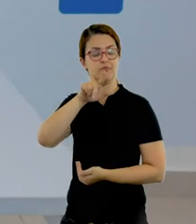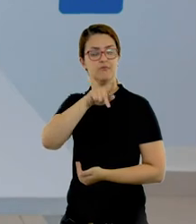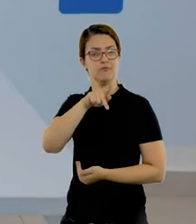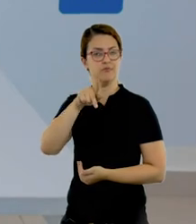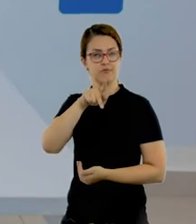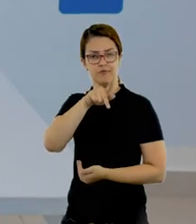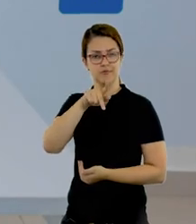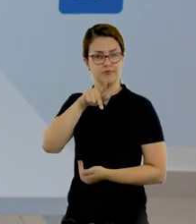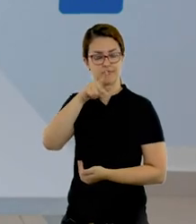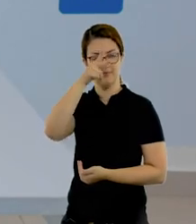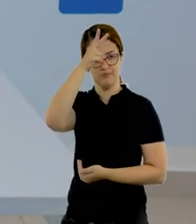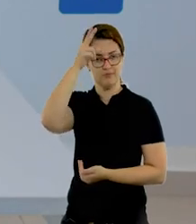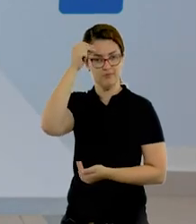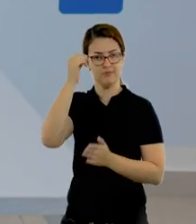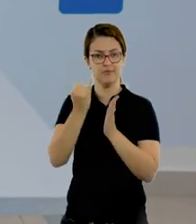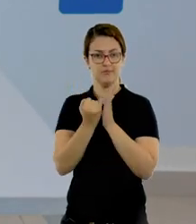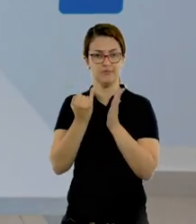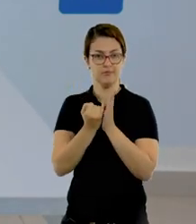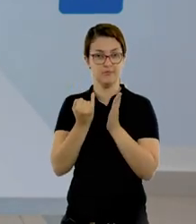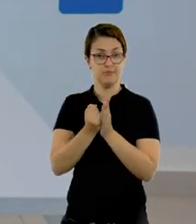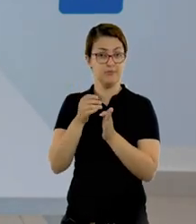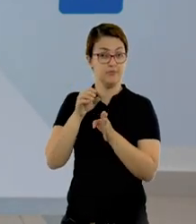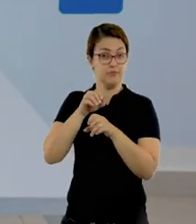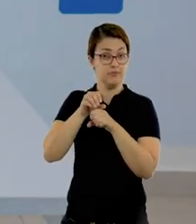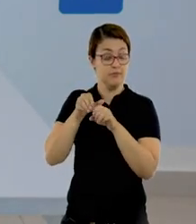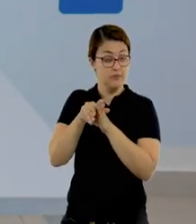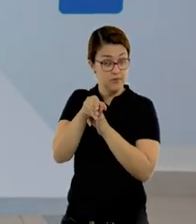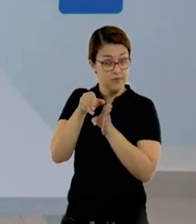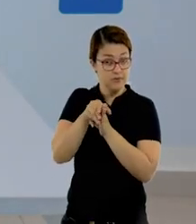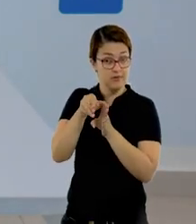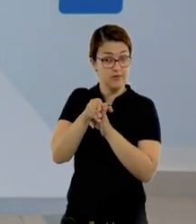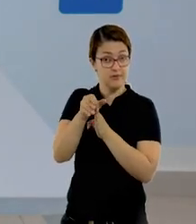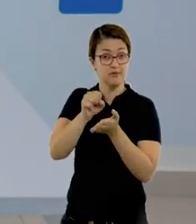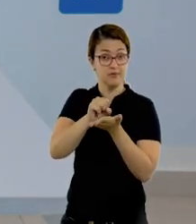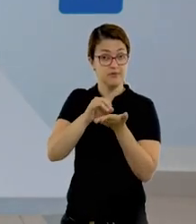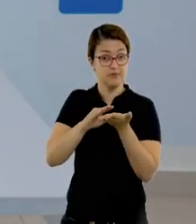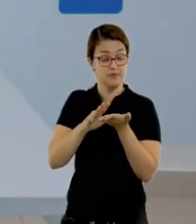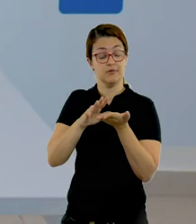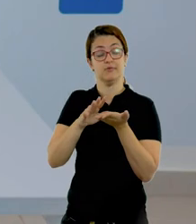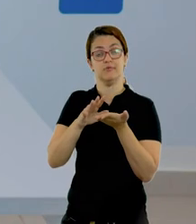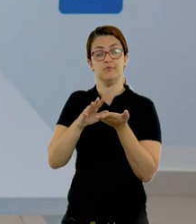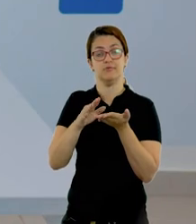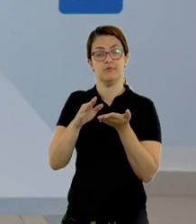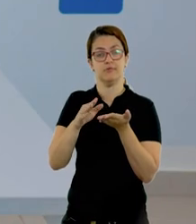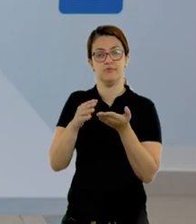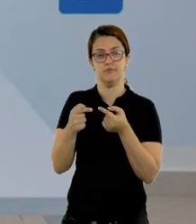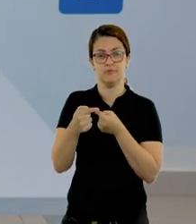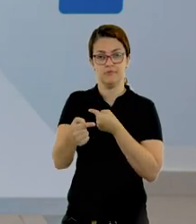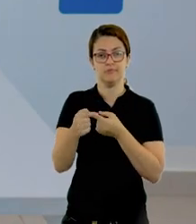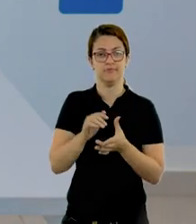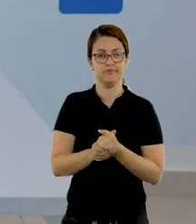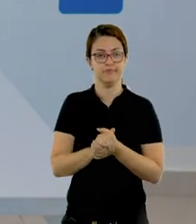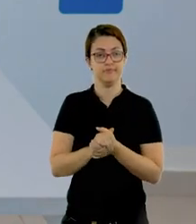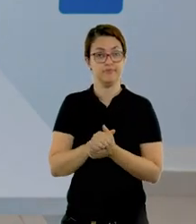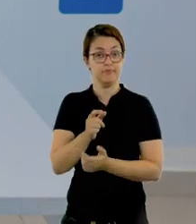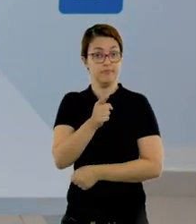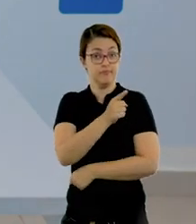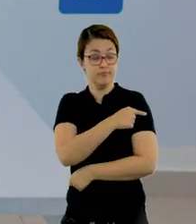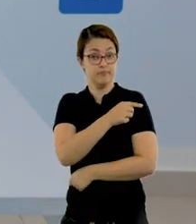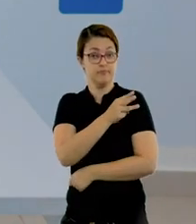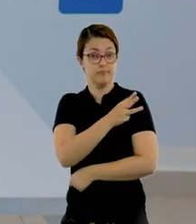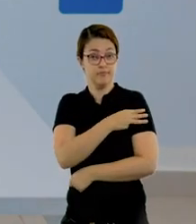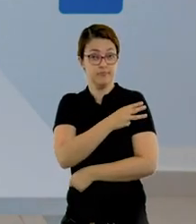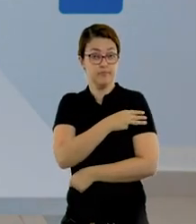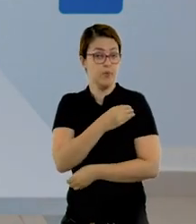município de Itapevi para orientar os pais e os alunos sobre as atividades dessa semana. Vou começar pelo segundo e terceiro ano, qual nós